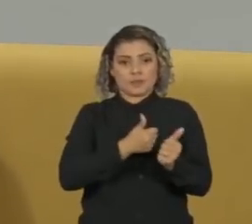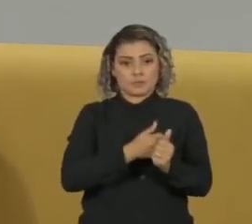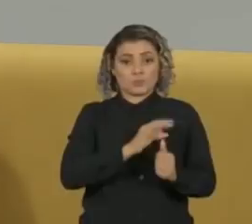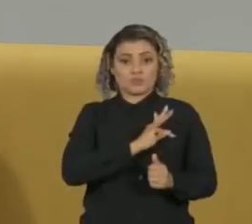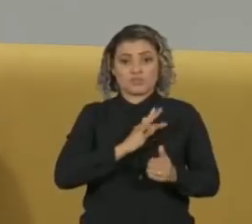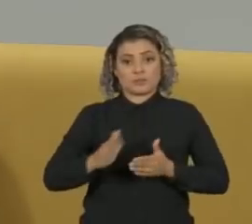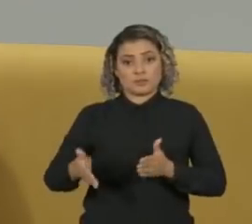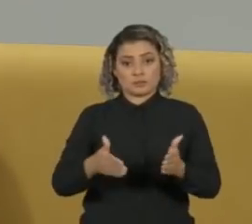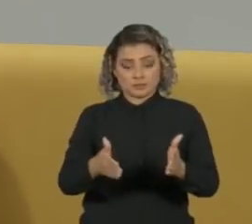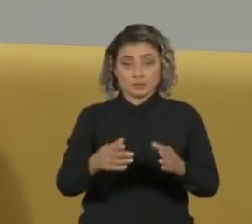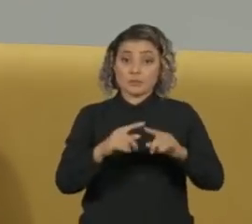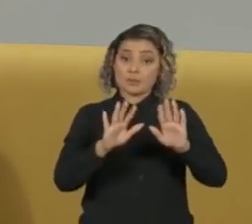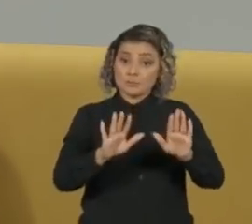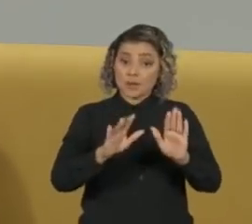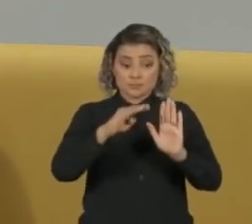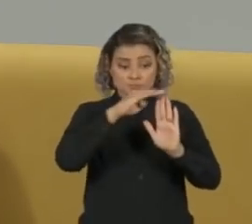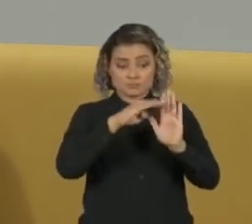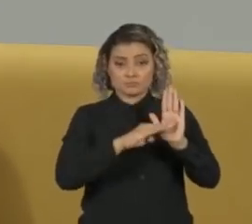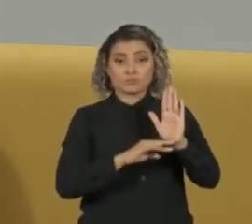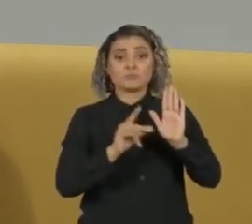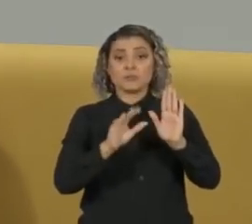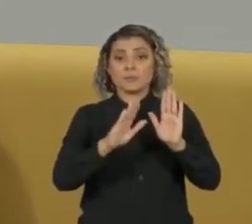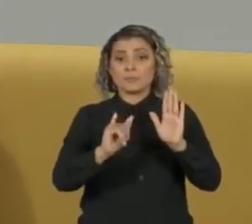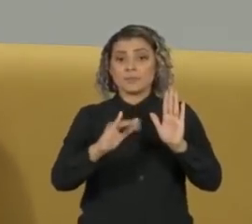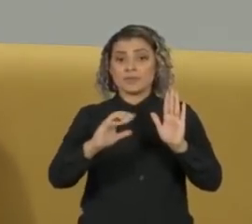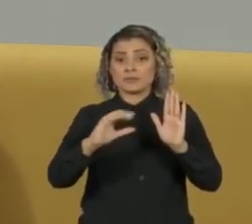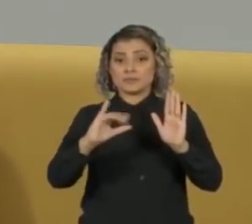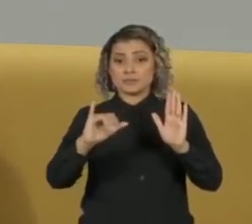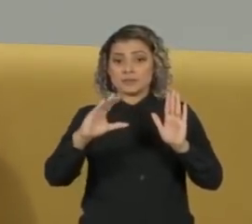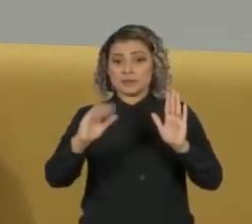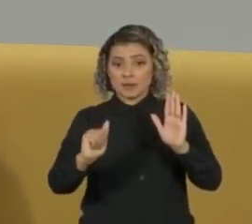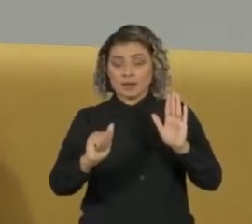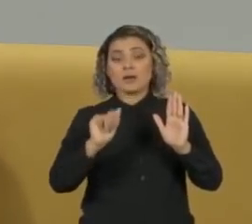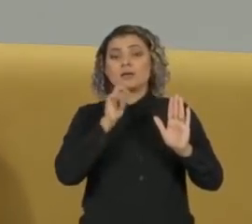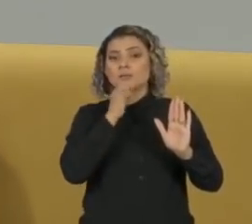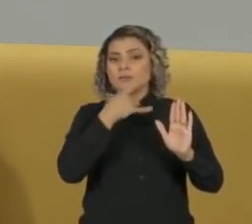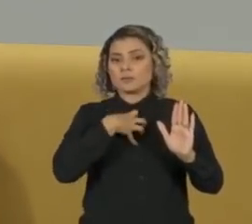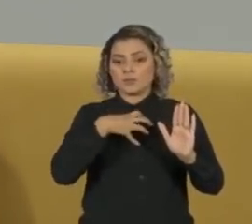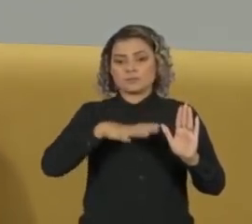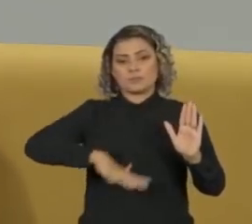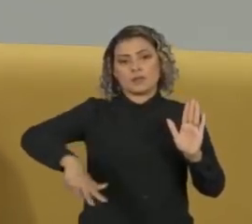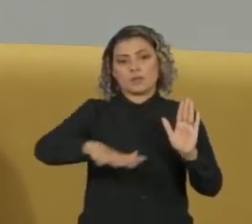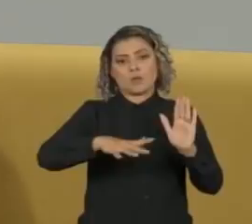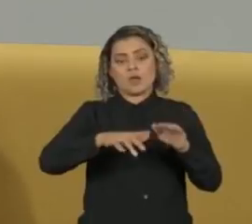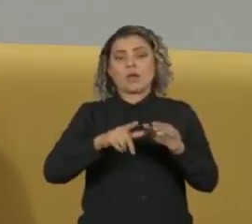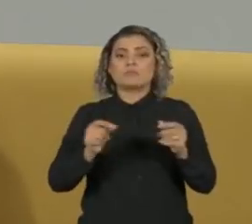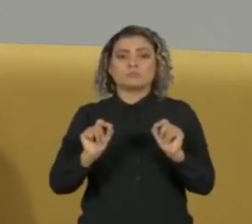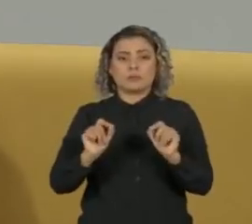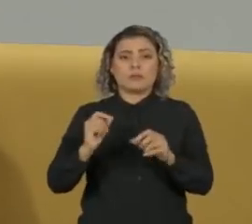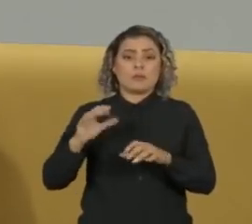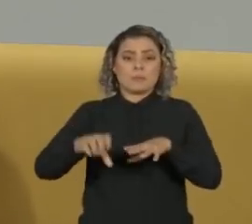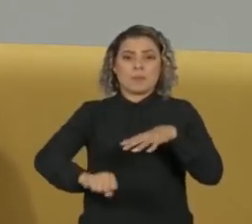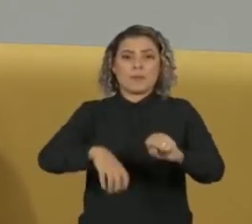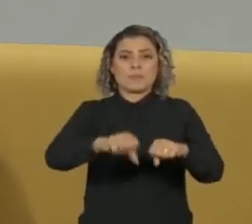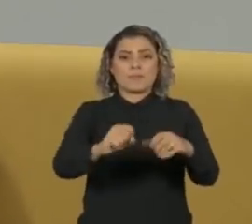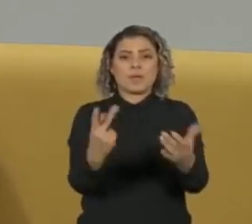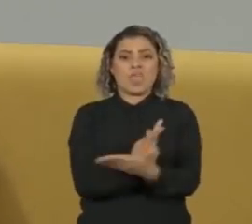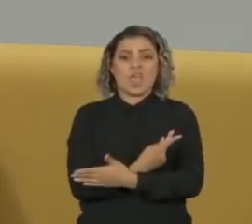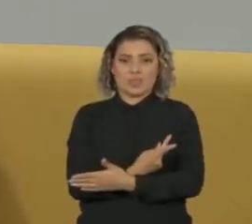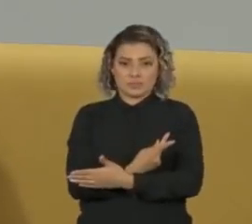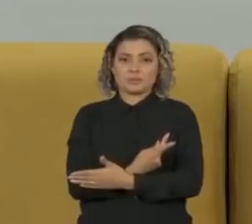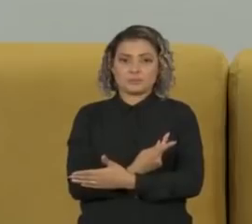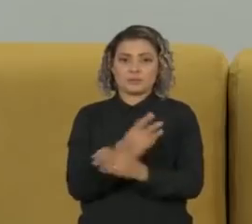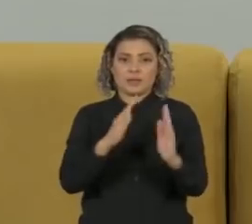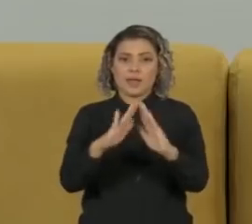Tietê. Ainda de acordo com a nota, a Biacica é, infelizmente, uma região de várzea que foi historicamente ocupada de maneira